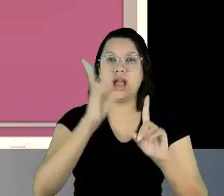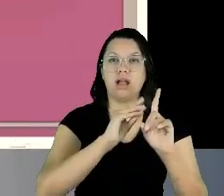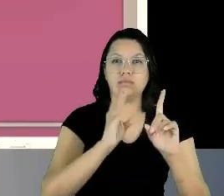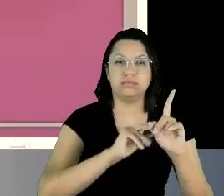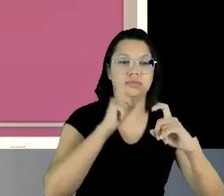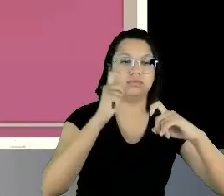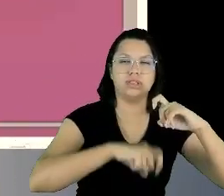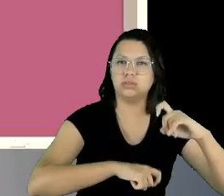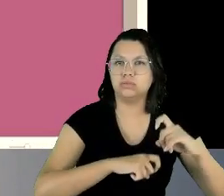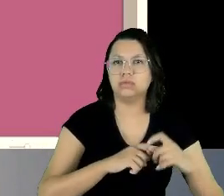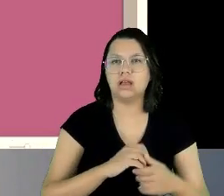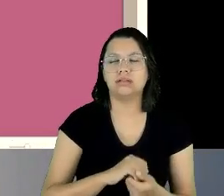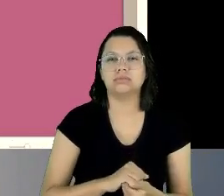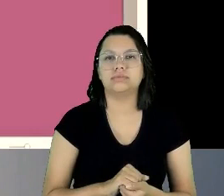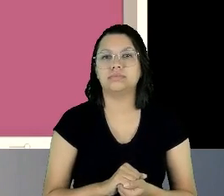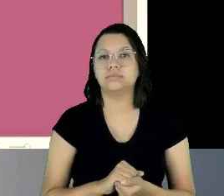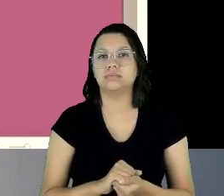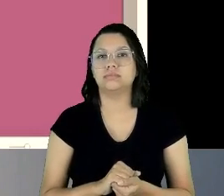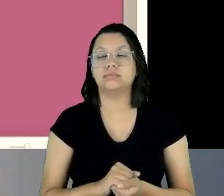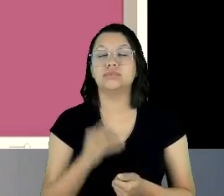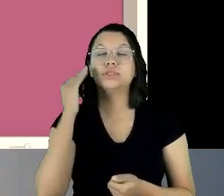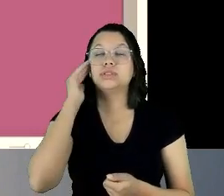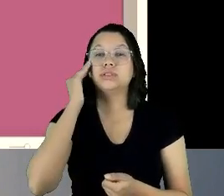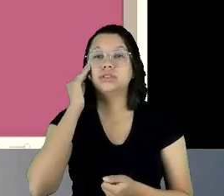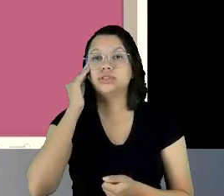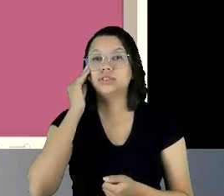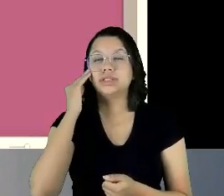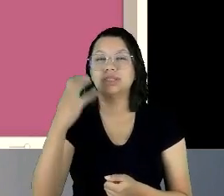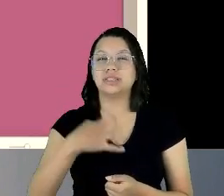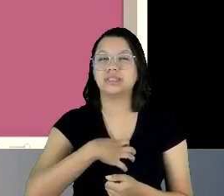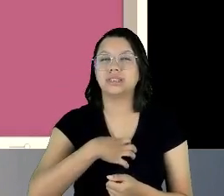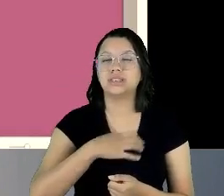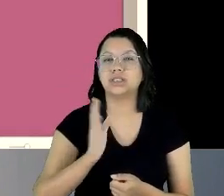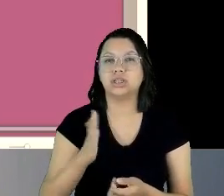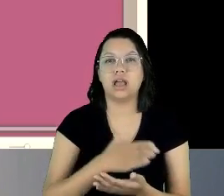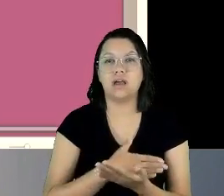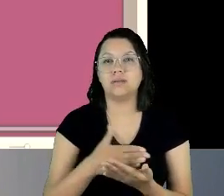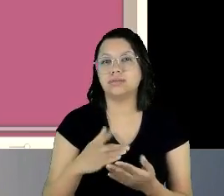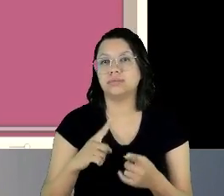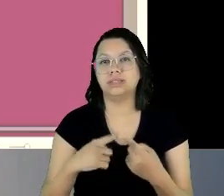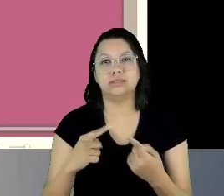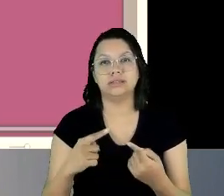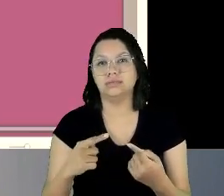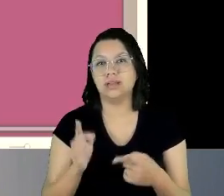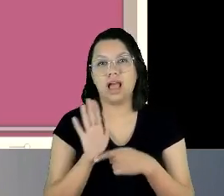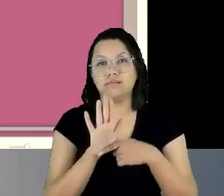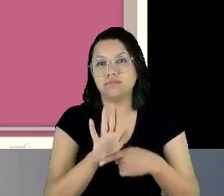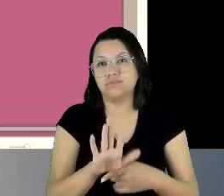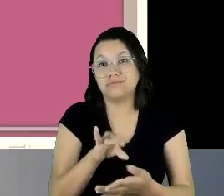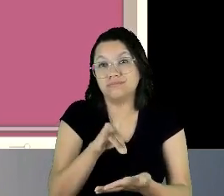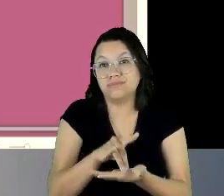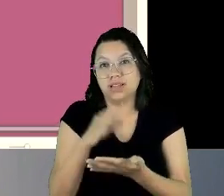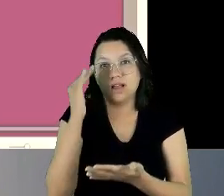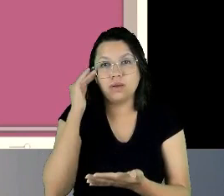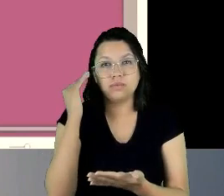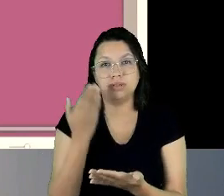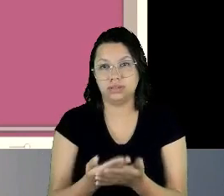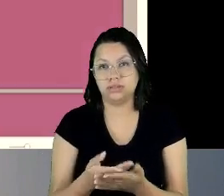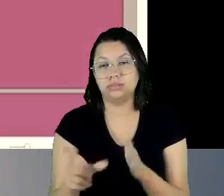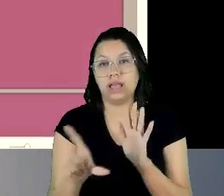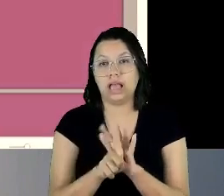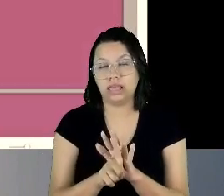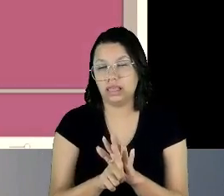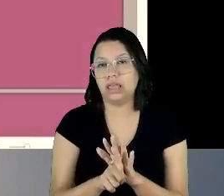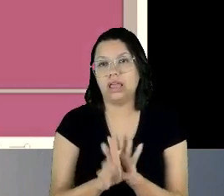sexual. A gente entende que a sensibilização já foi iniciada, mas não favorece a real compreensão sobre a lei e